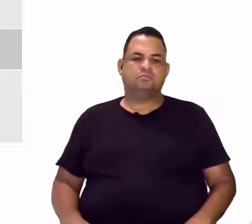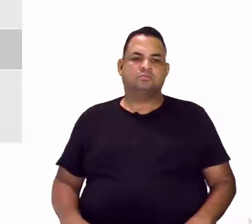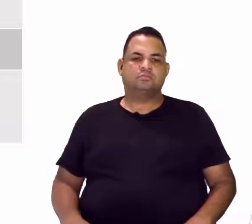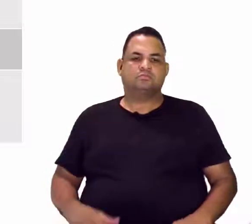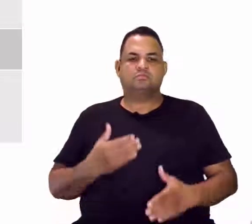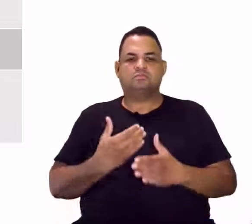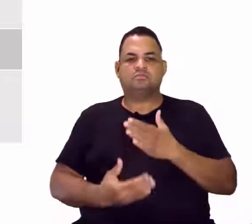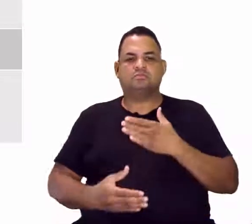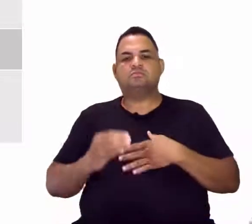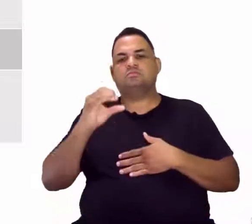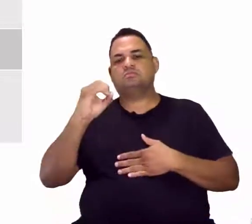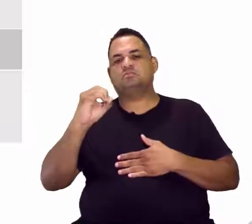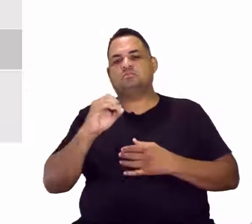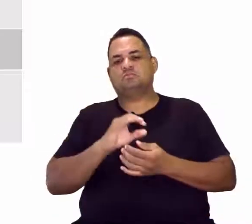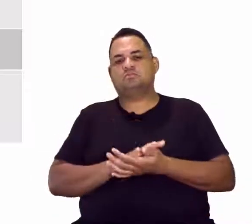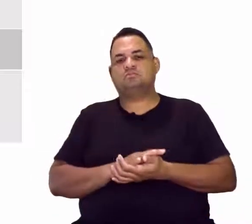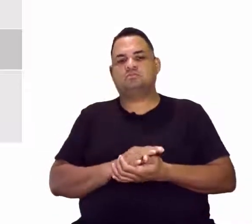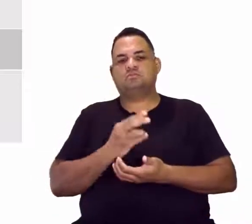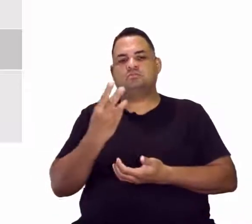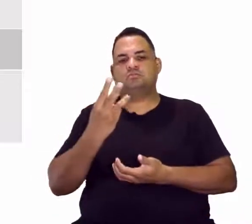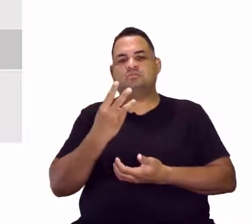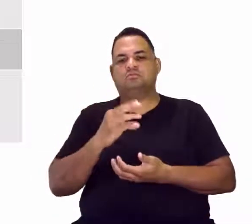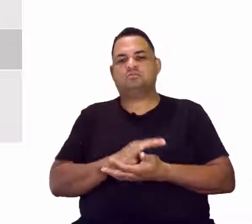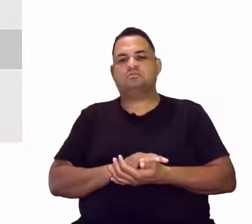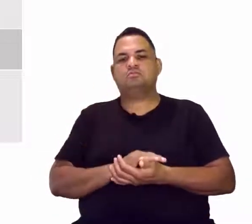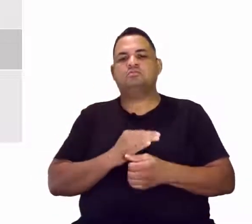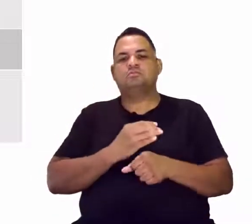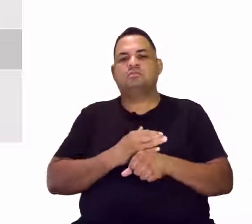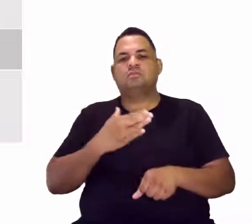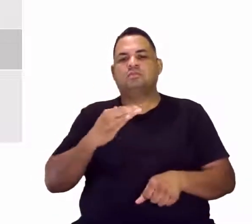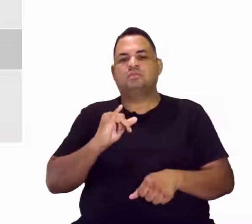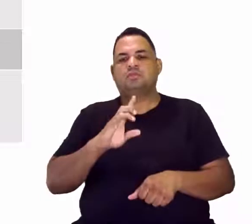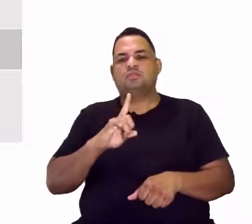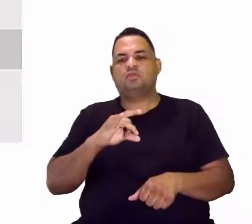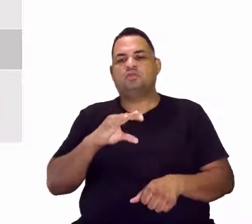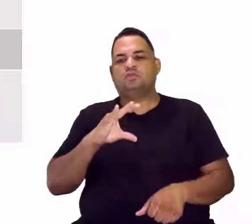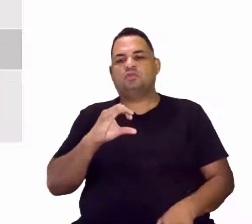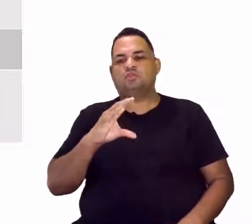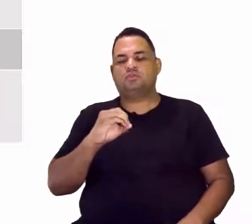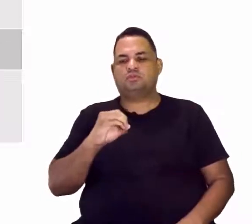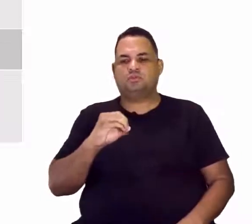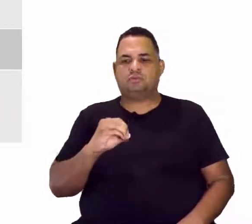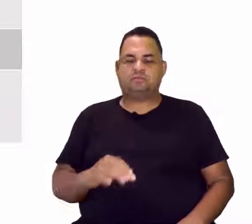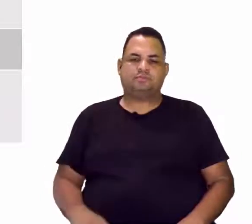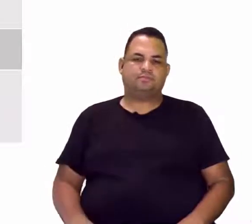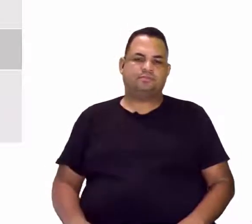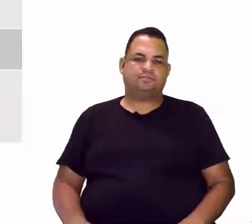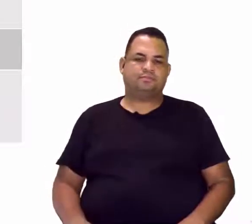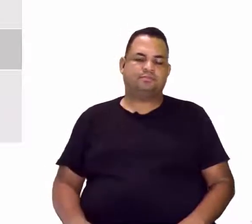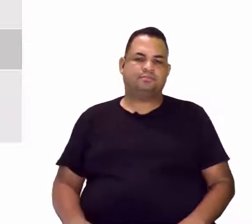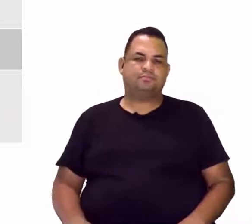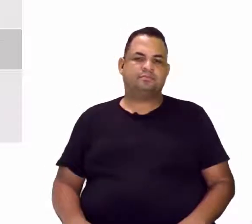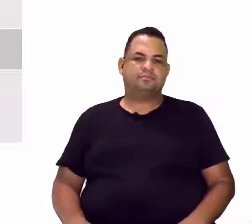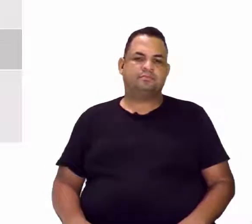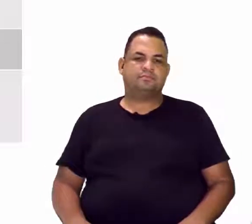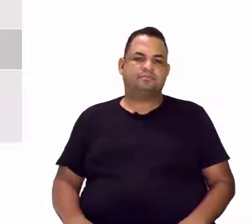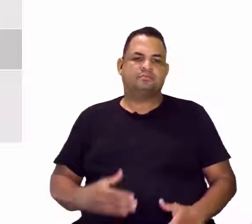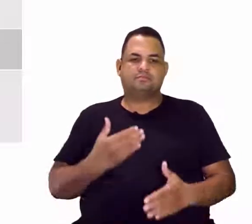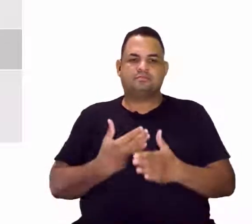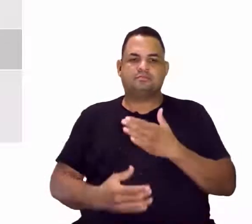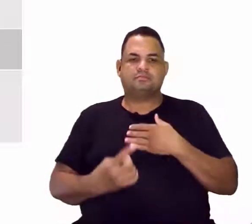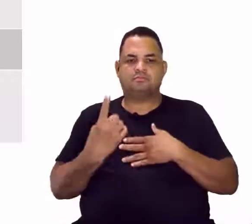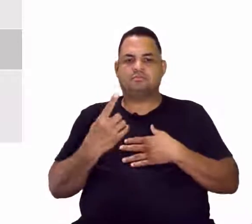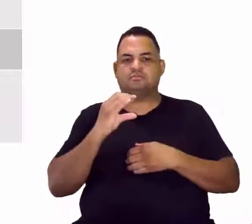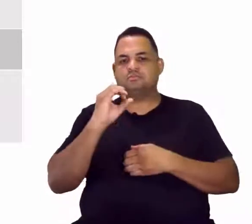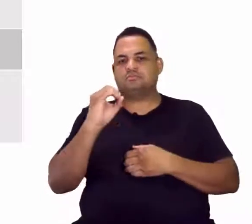Perdeu um oxigênio, agora ele apresenta 3. Vai ficar como? Ácido iódico. Perdeu mais um,